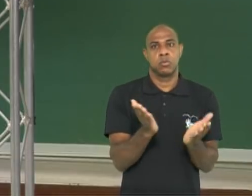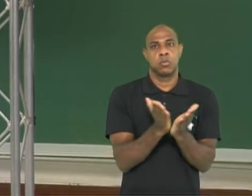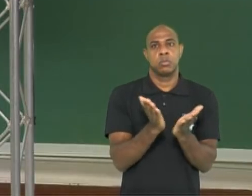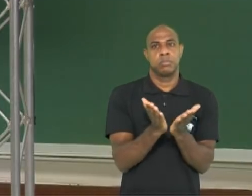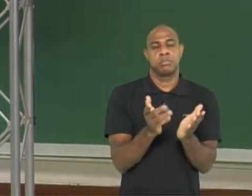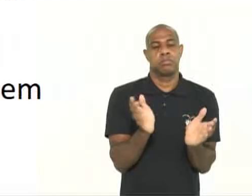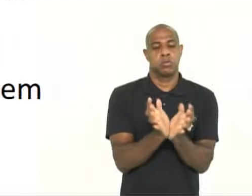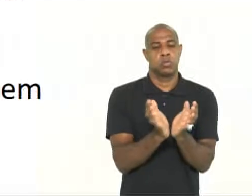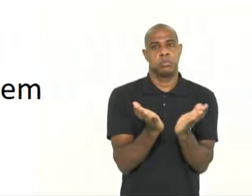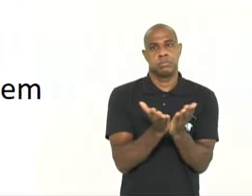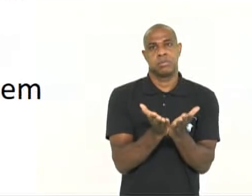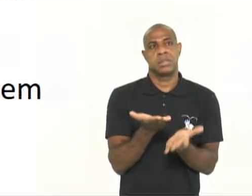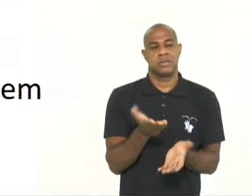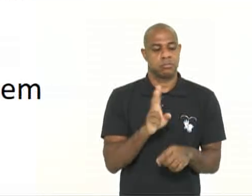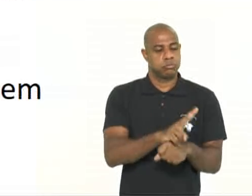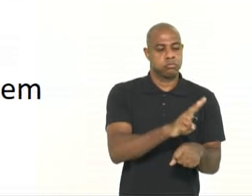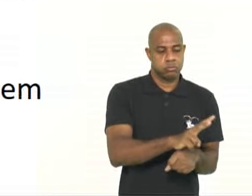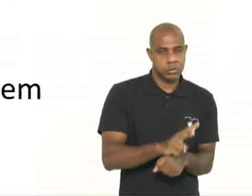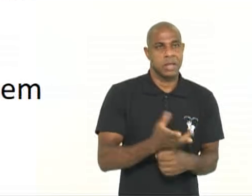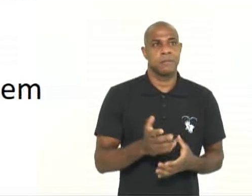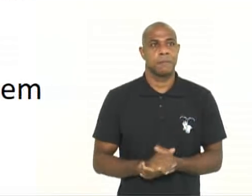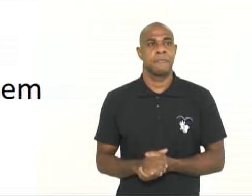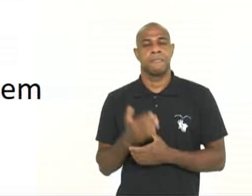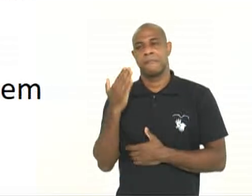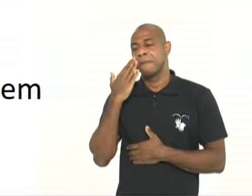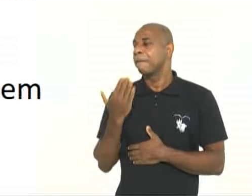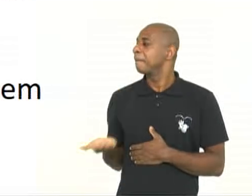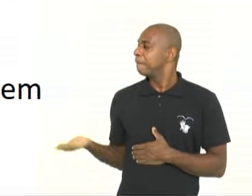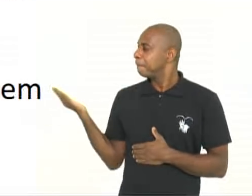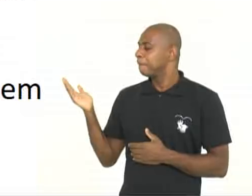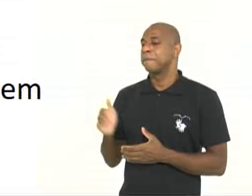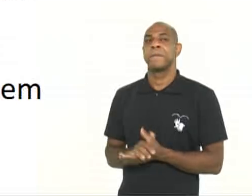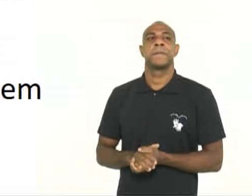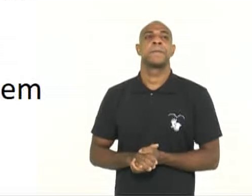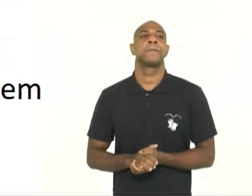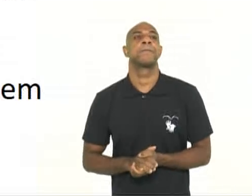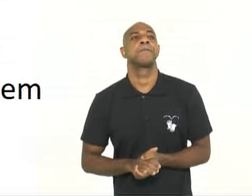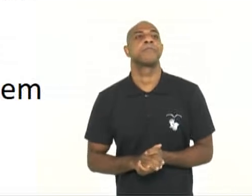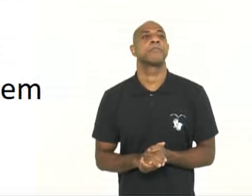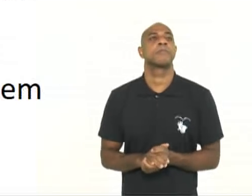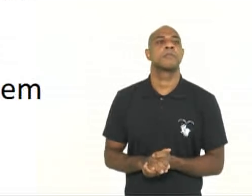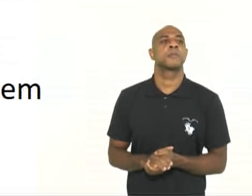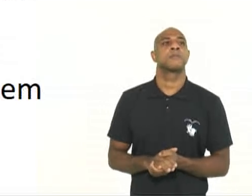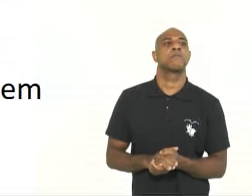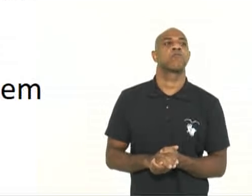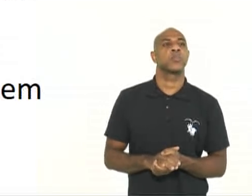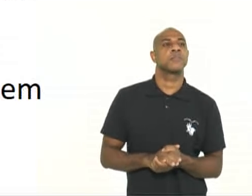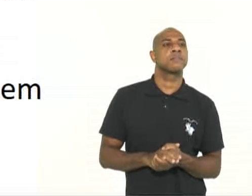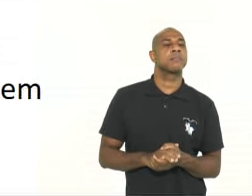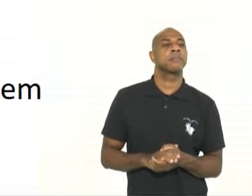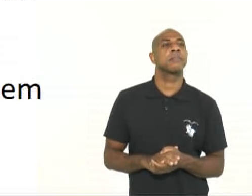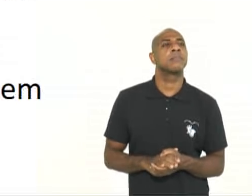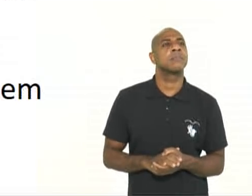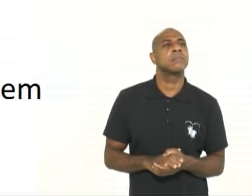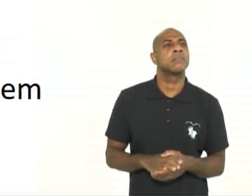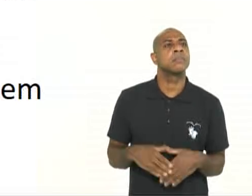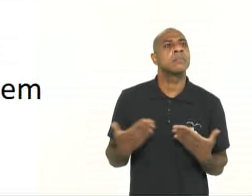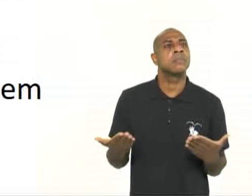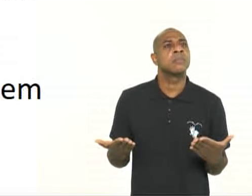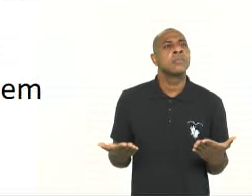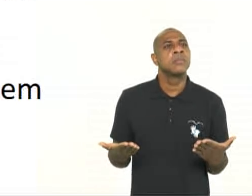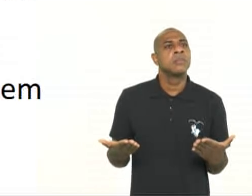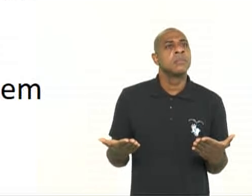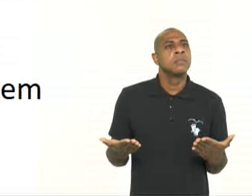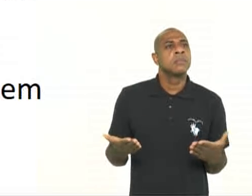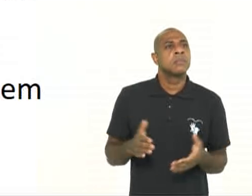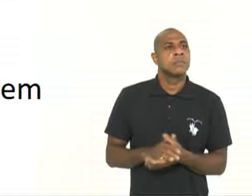religiosos. Leprosários, o professor Roberto comentou sobre isso, que eram, inclusive o famoso monge, né, o Richard, eram